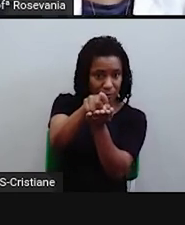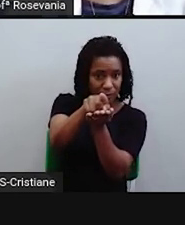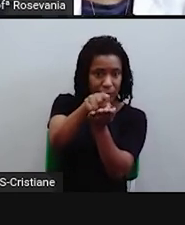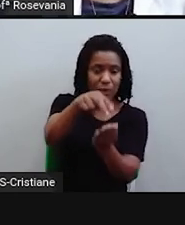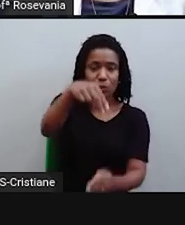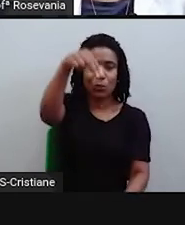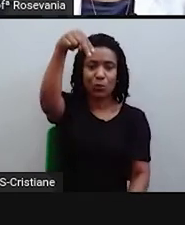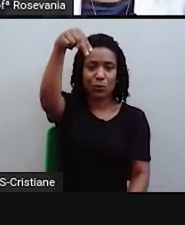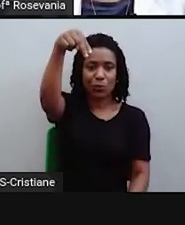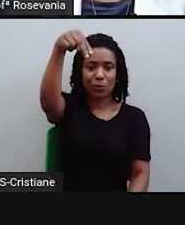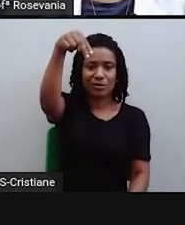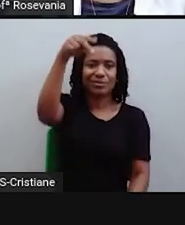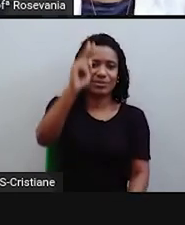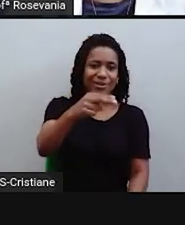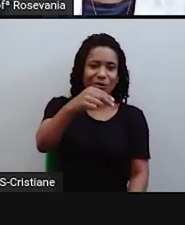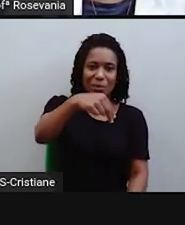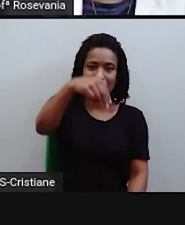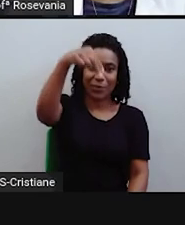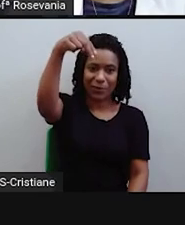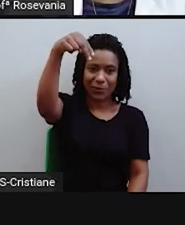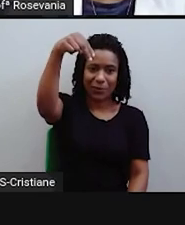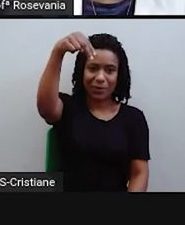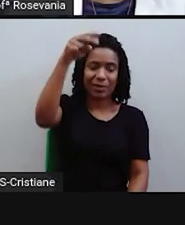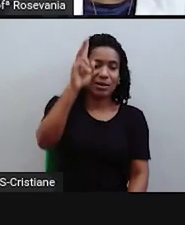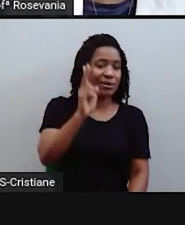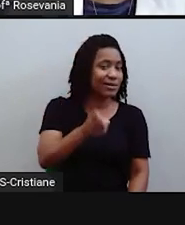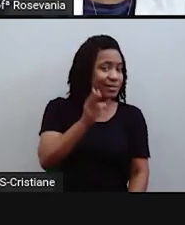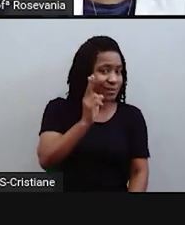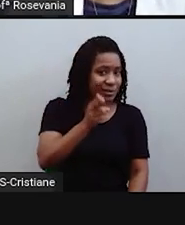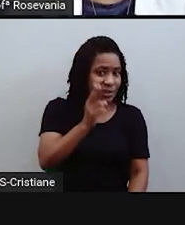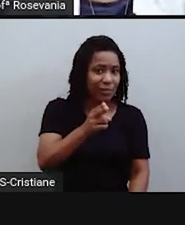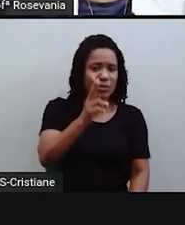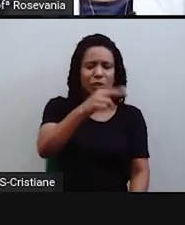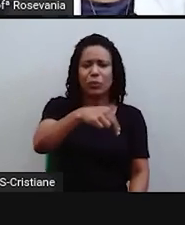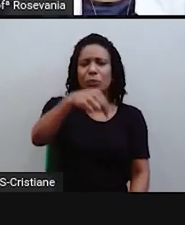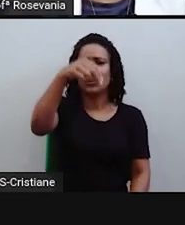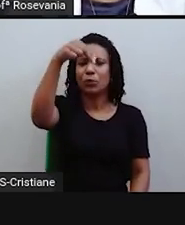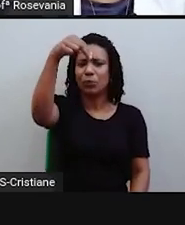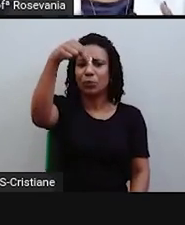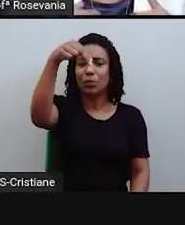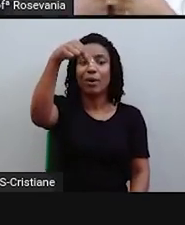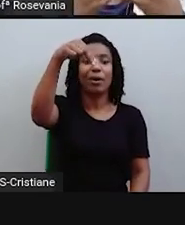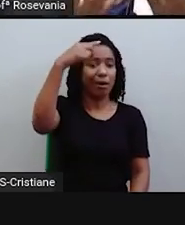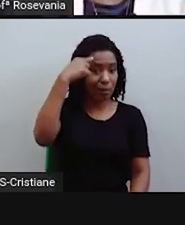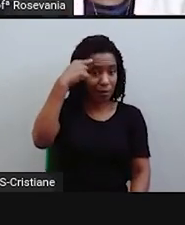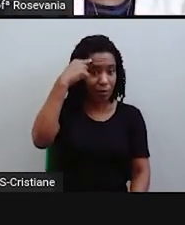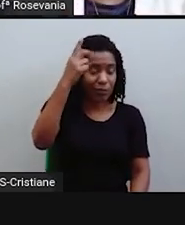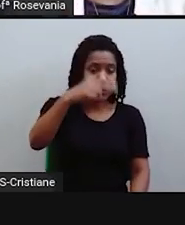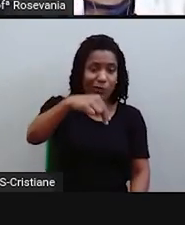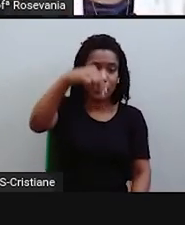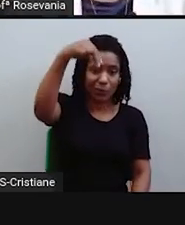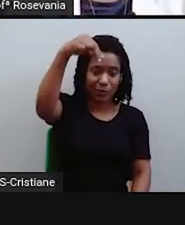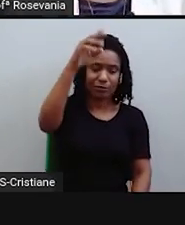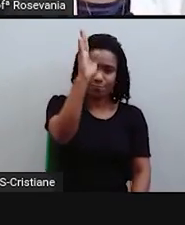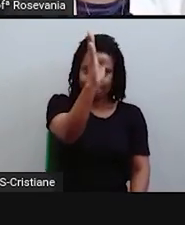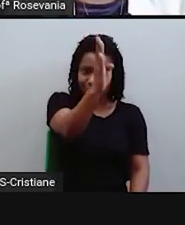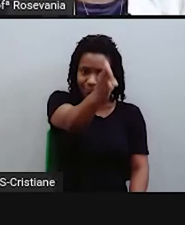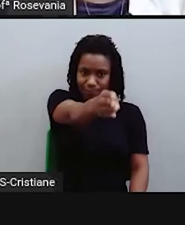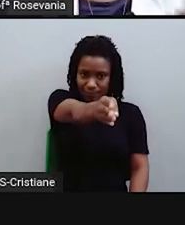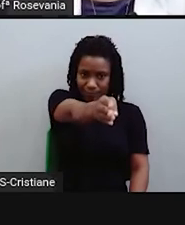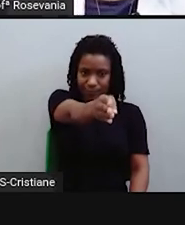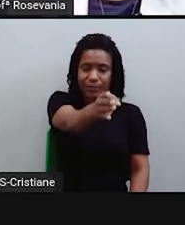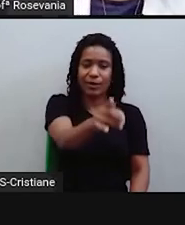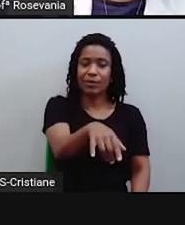mesmo ponto. Aí você, a partir do que, quando você acha o norte, aí você já sabe se o que está na frente é norte,